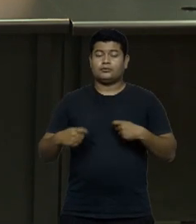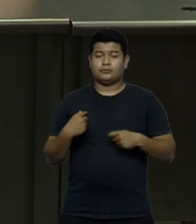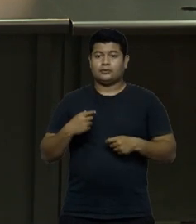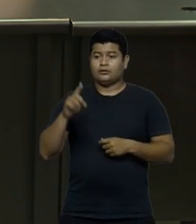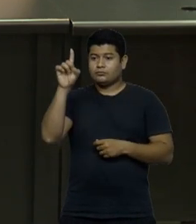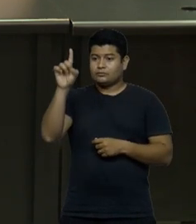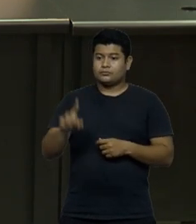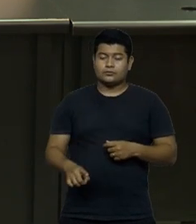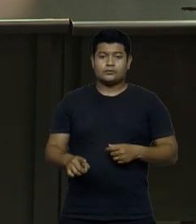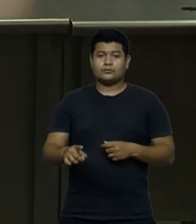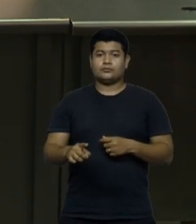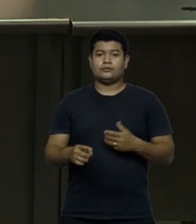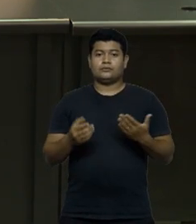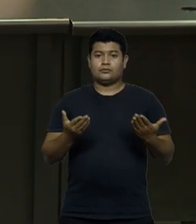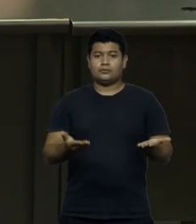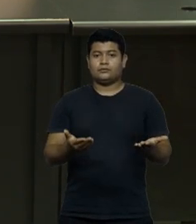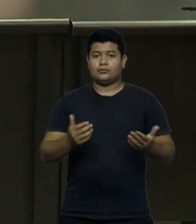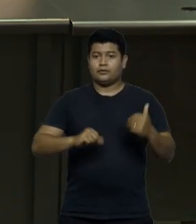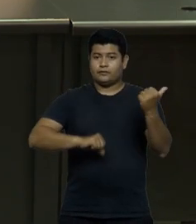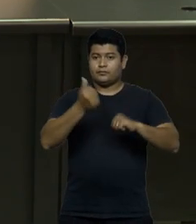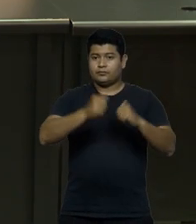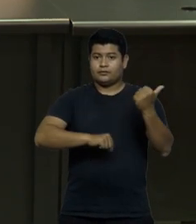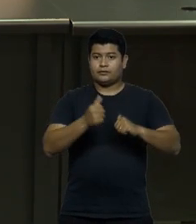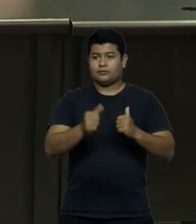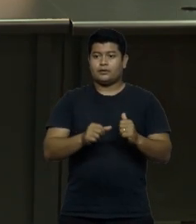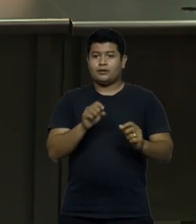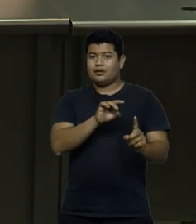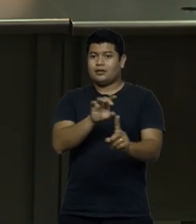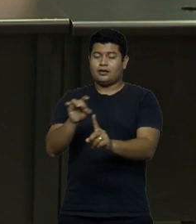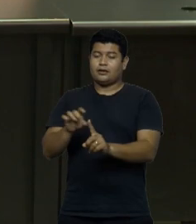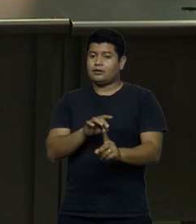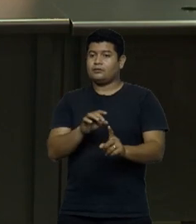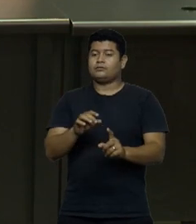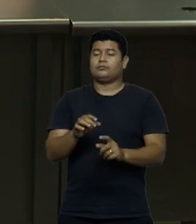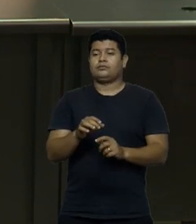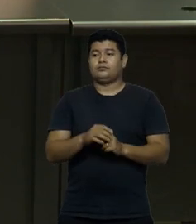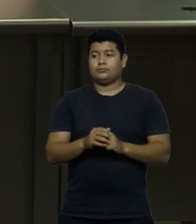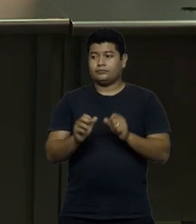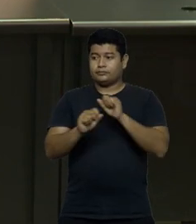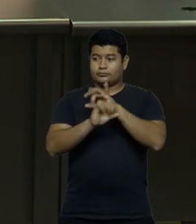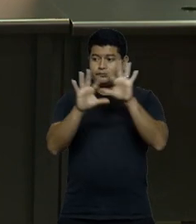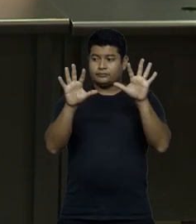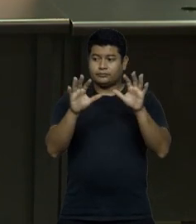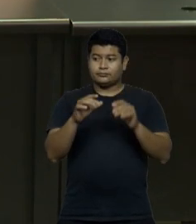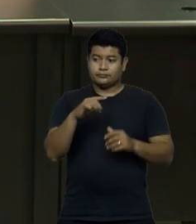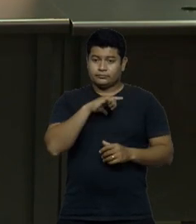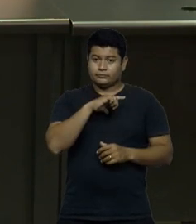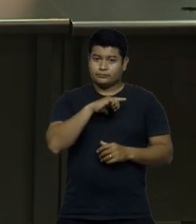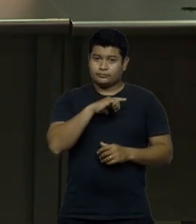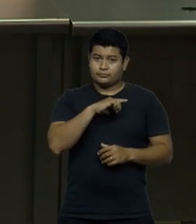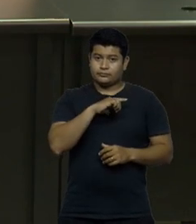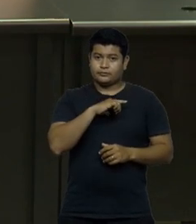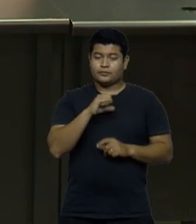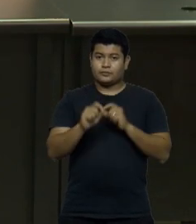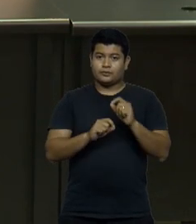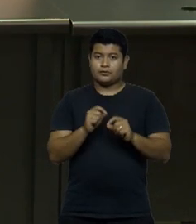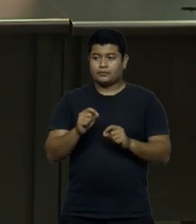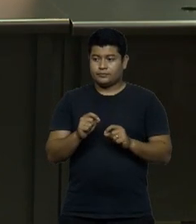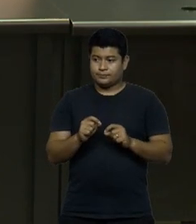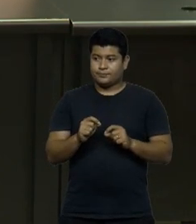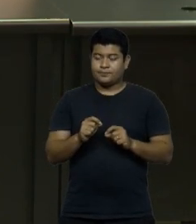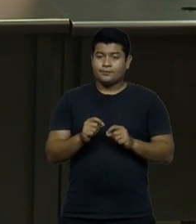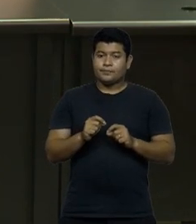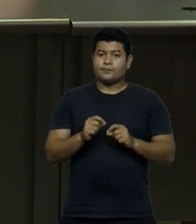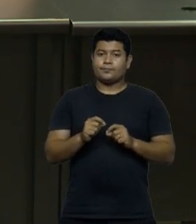subjetivo dos alunos a ter a sua avaliação diagnóstica realizada individualmente isso é muito claro e ter o tenho direito subjetivo à